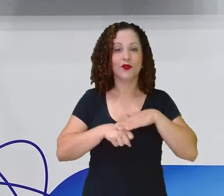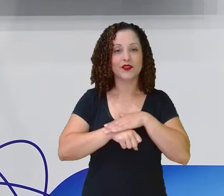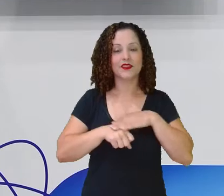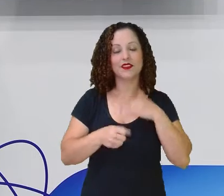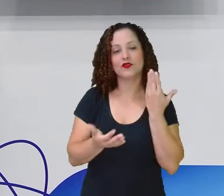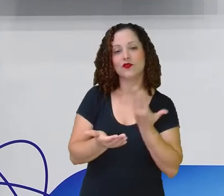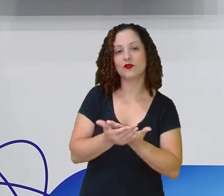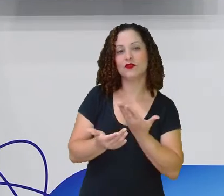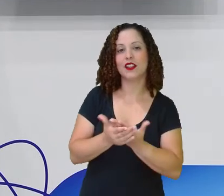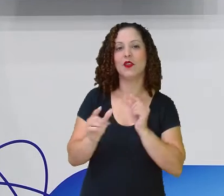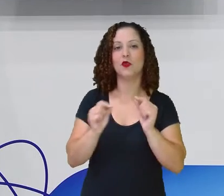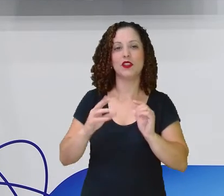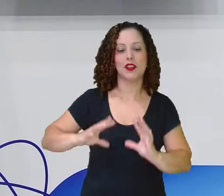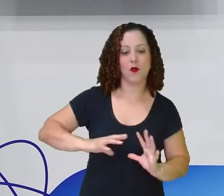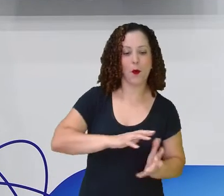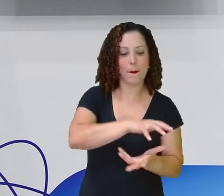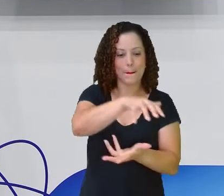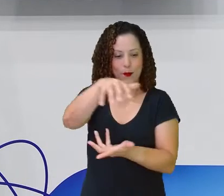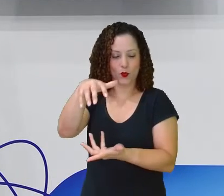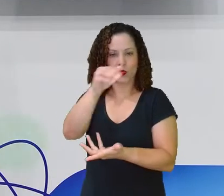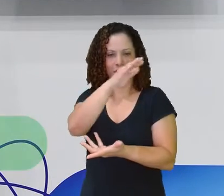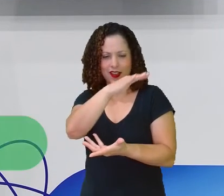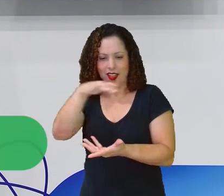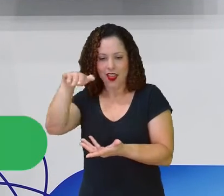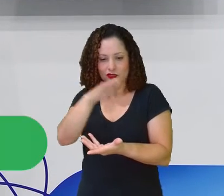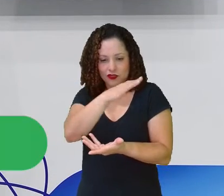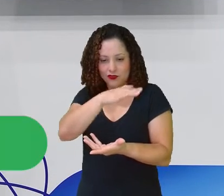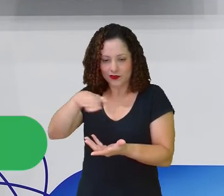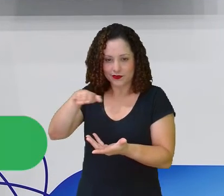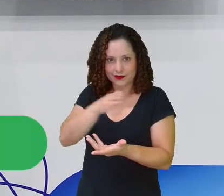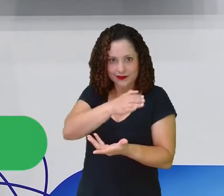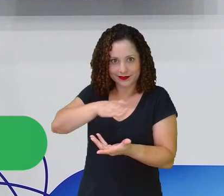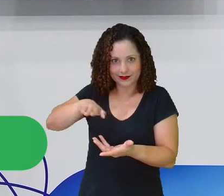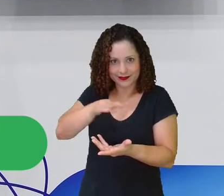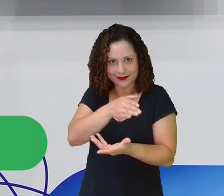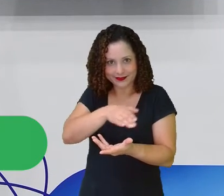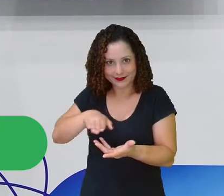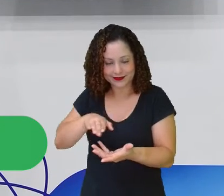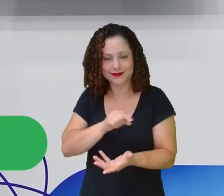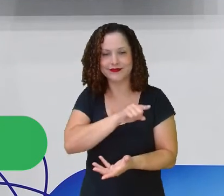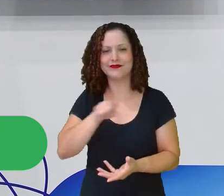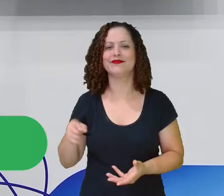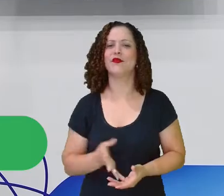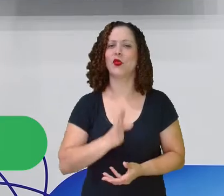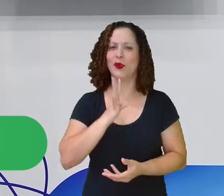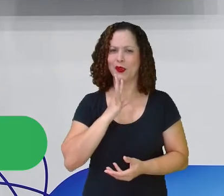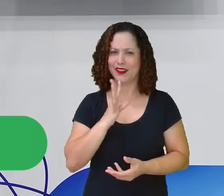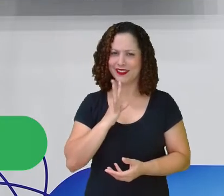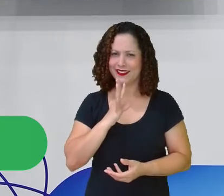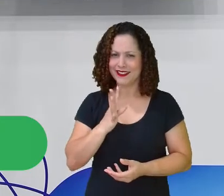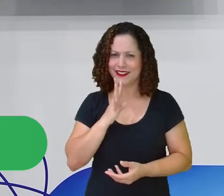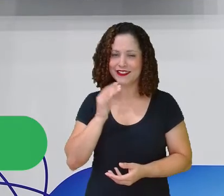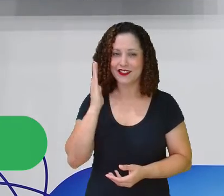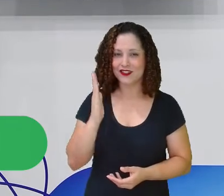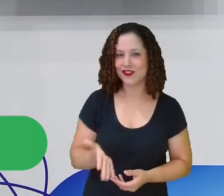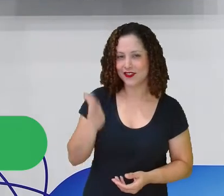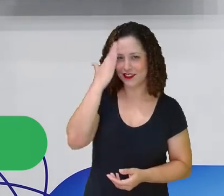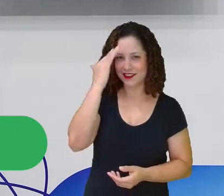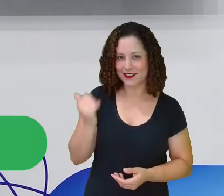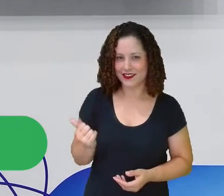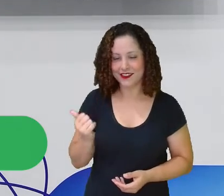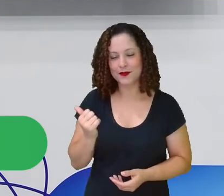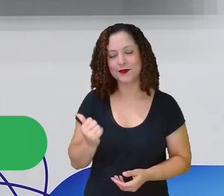as camadas da Terra. Vocês já ouviram falar sobre esse assunto? Já sabem, já